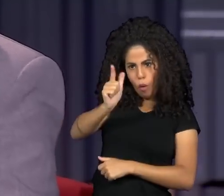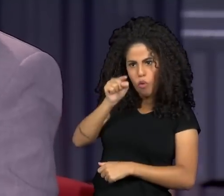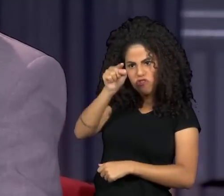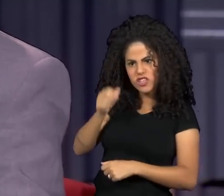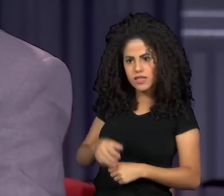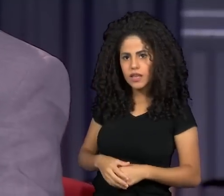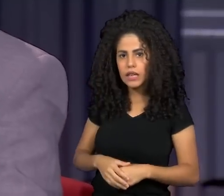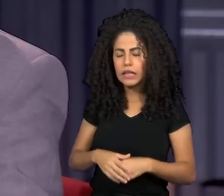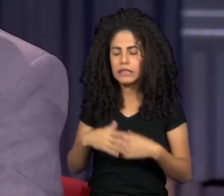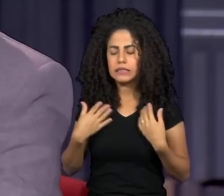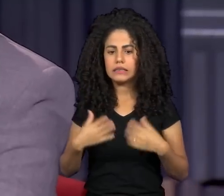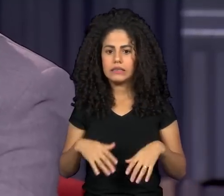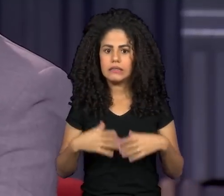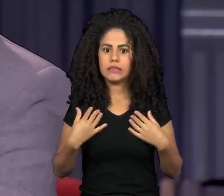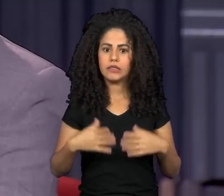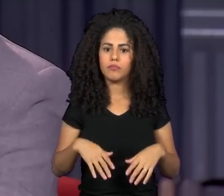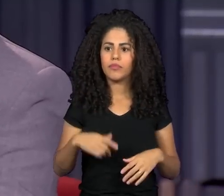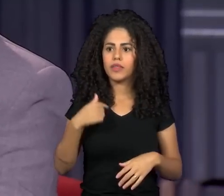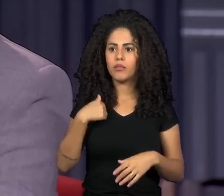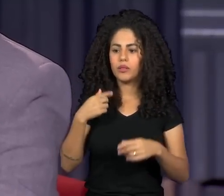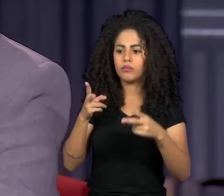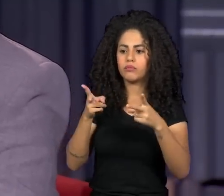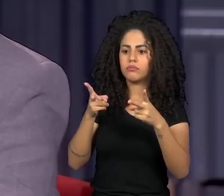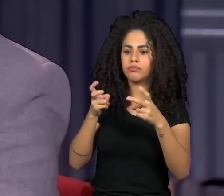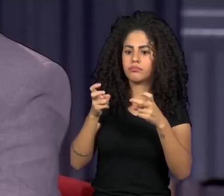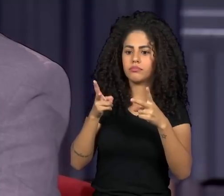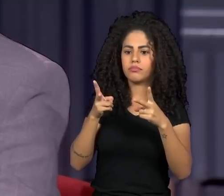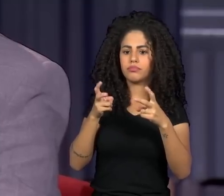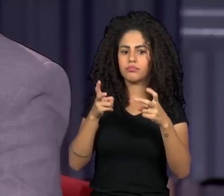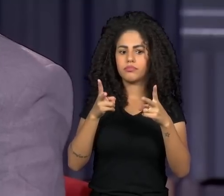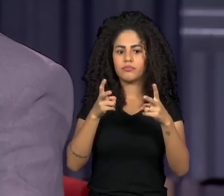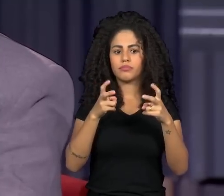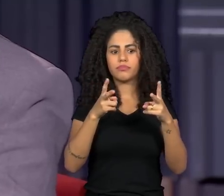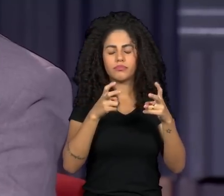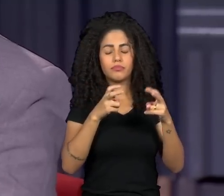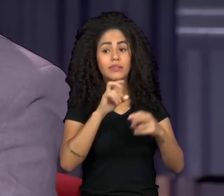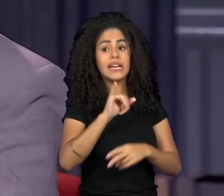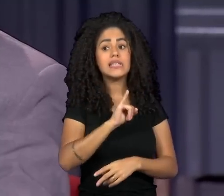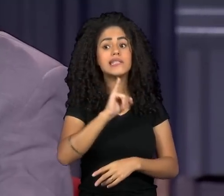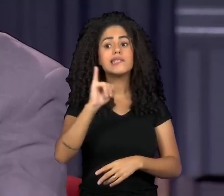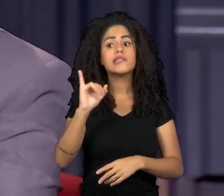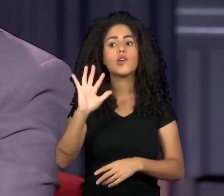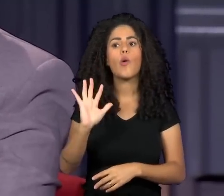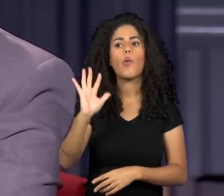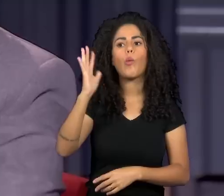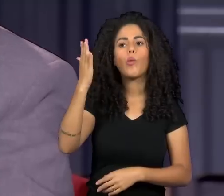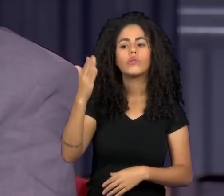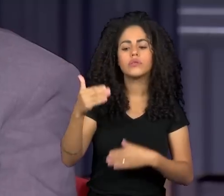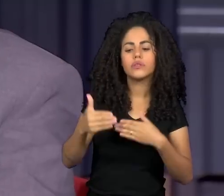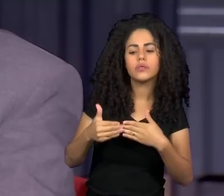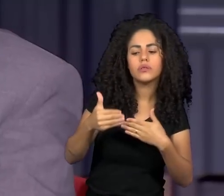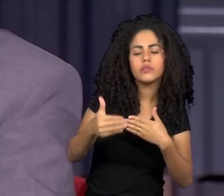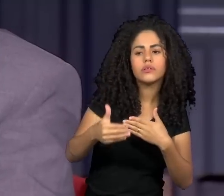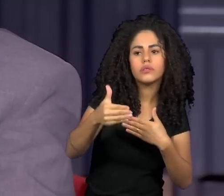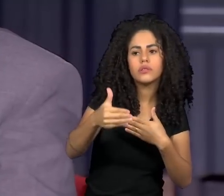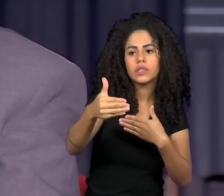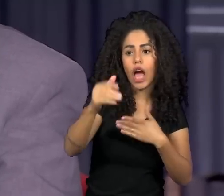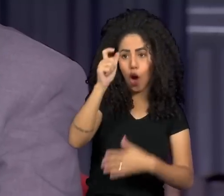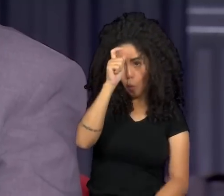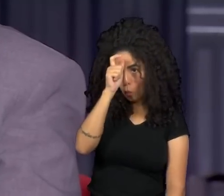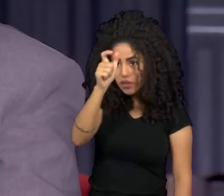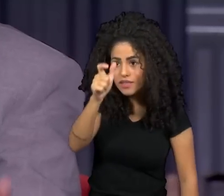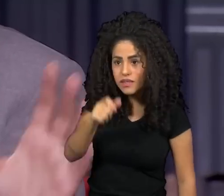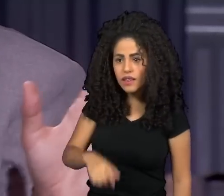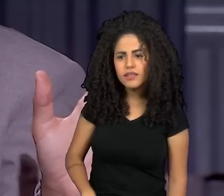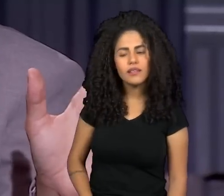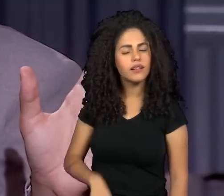sacou? Então, assim, a leitura que eu faço é de que se aconteceu de uns anos pra cá, não foi coincidência,